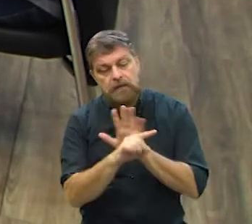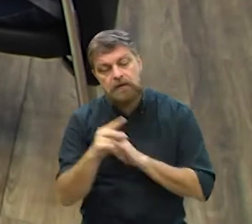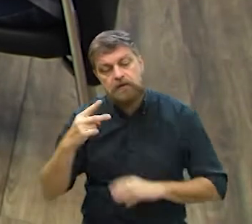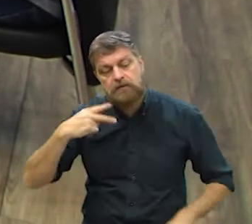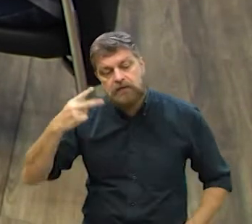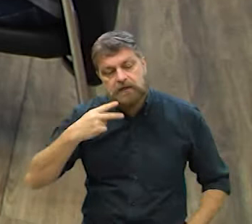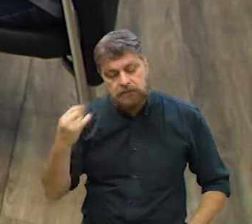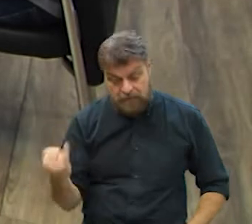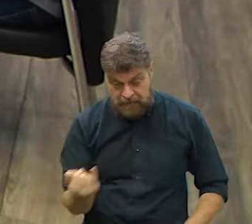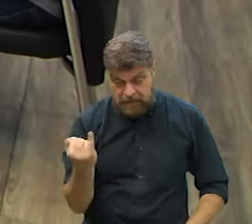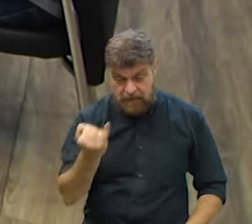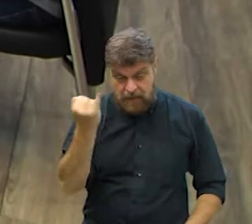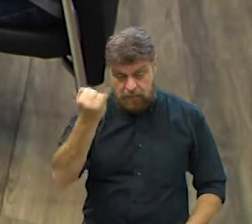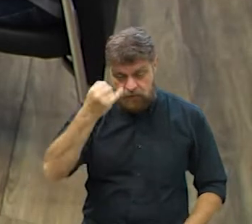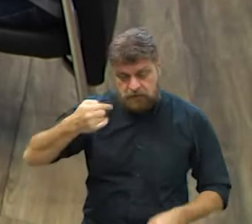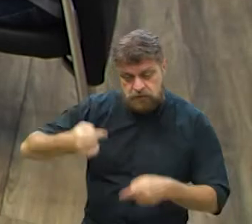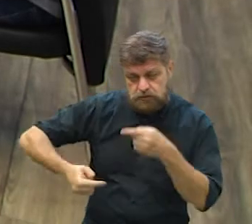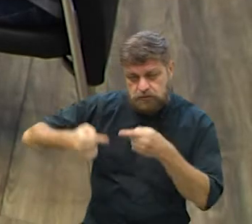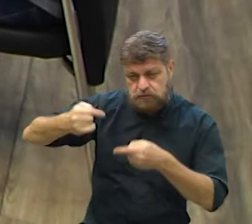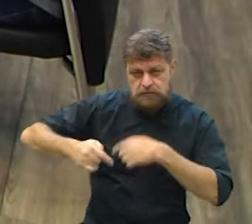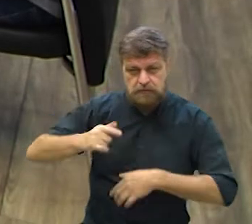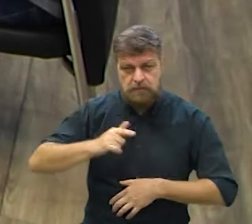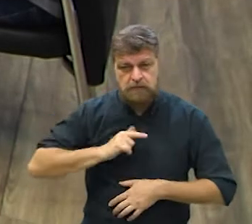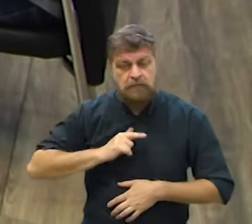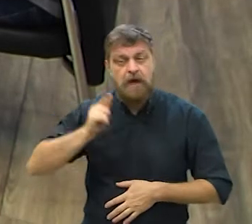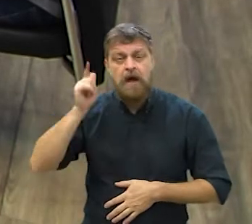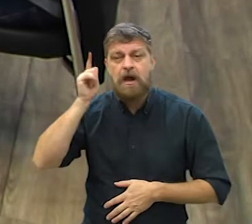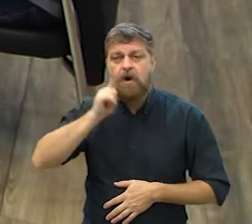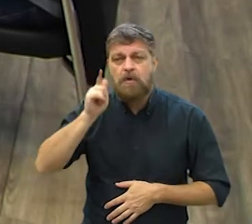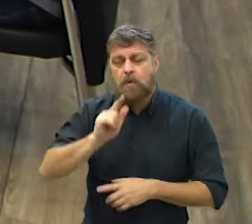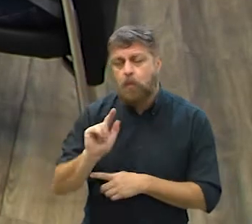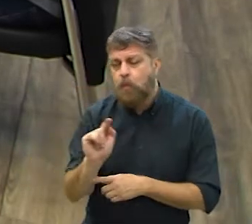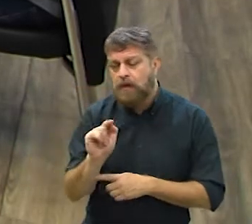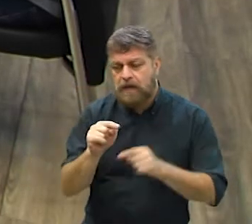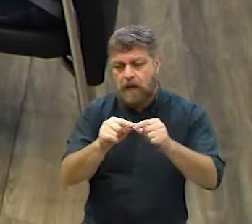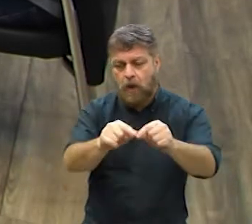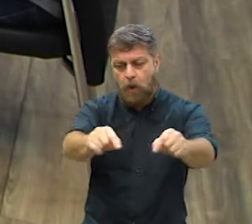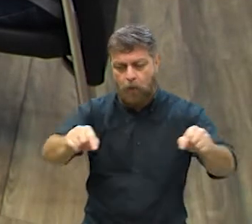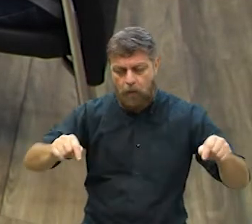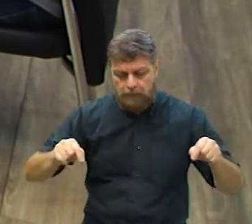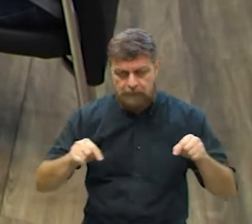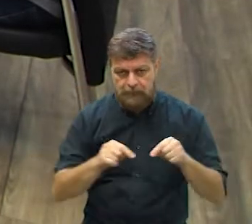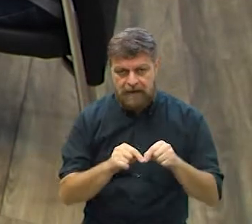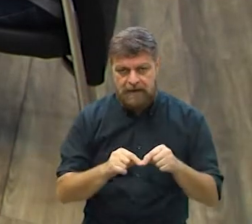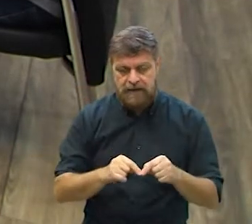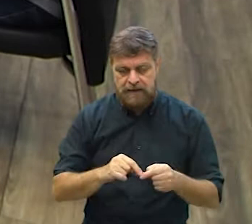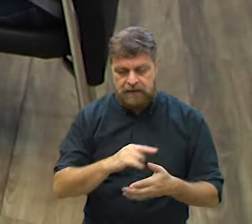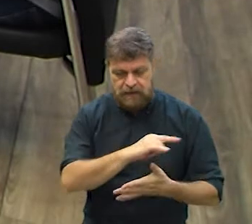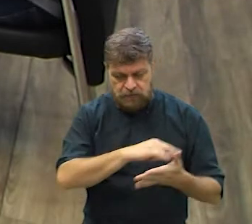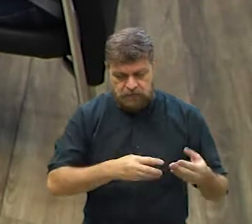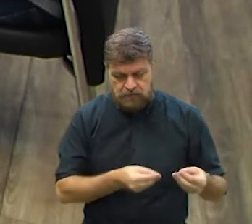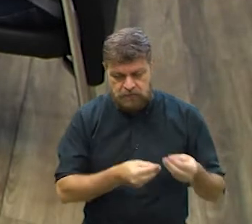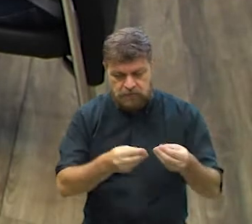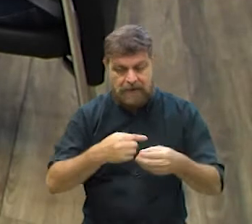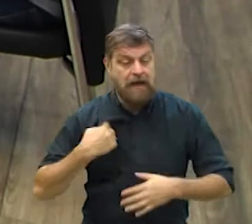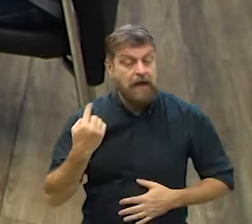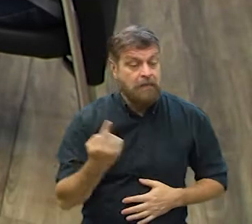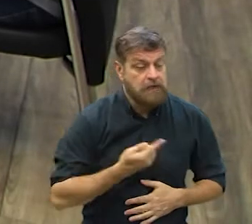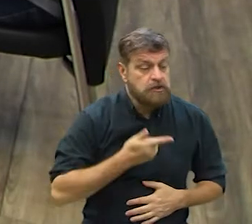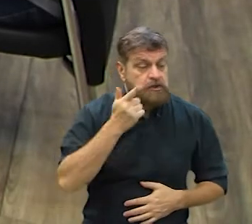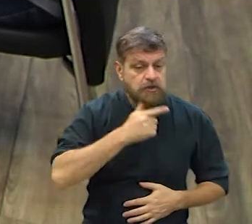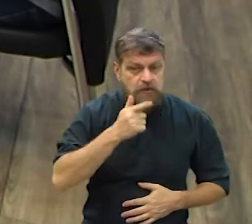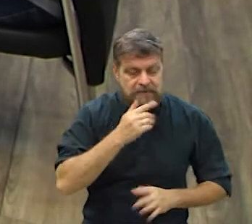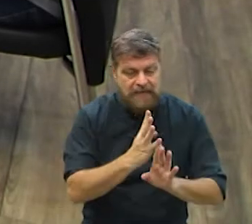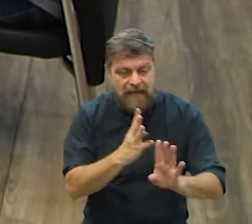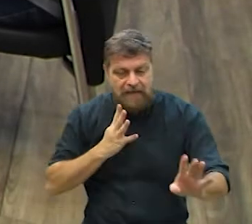vocês, importante neste momento ter uma discussão para conseguir uma área, ou pelo menos regularizar, para a gente